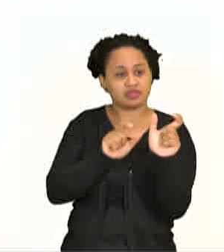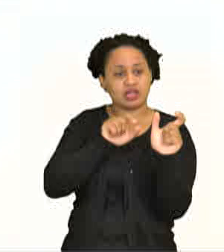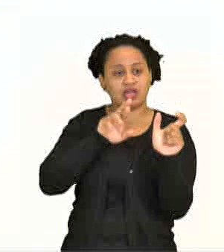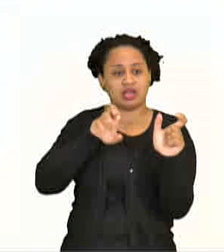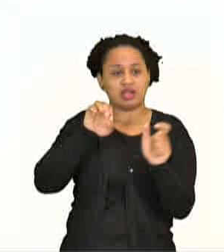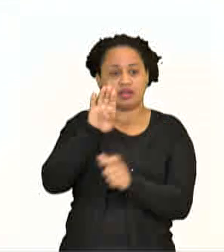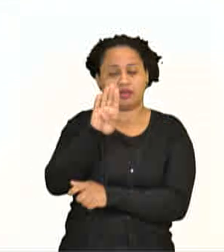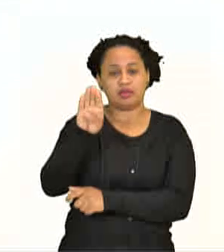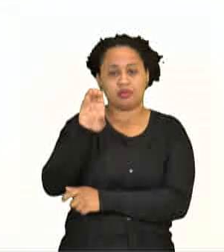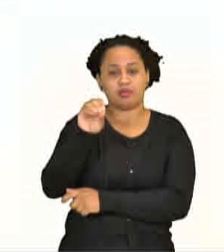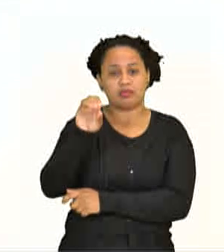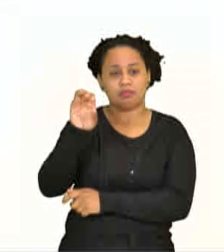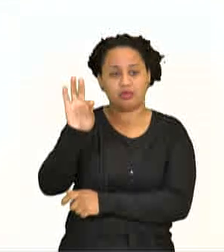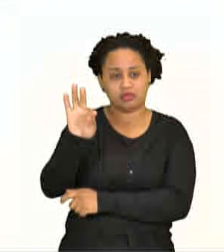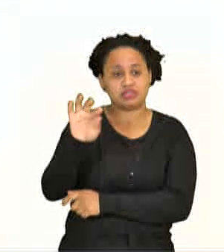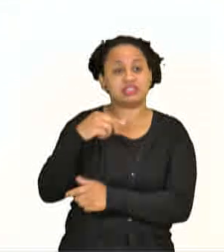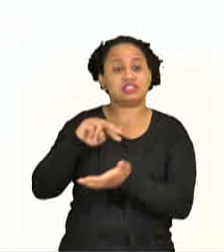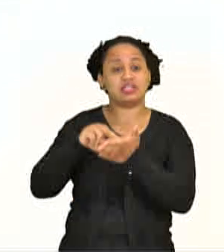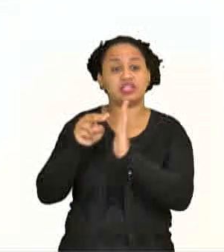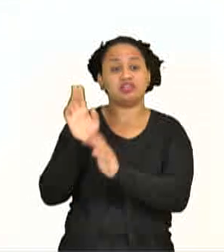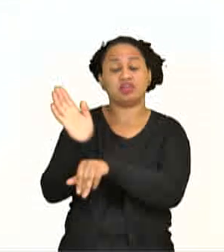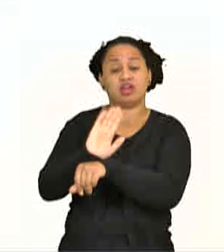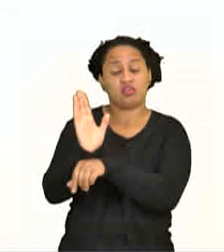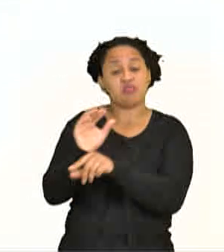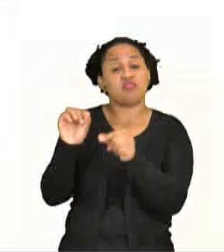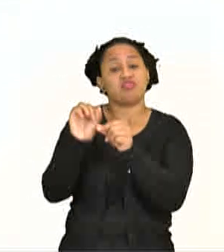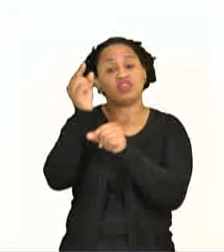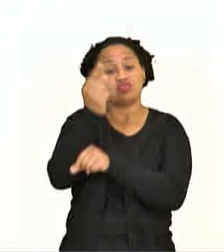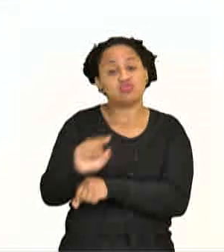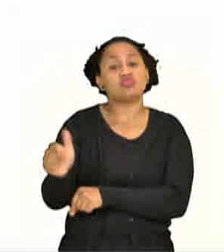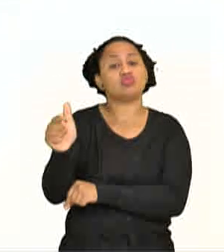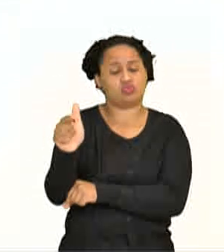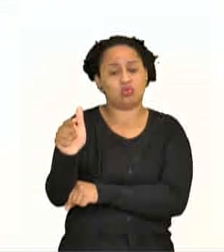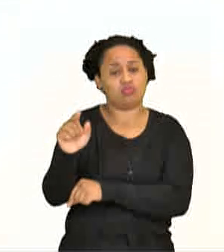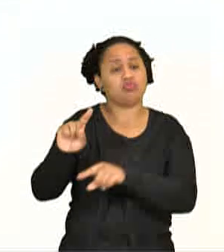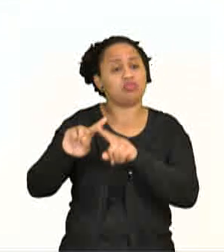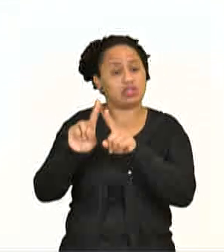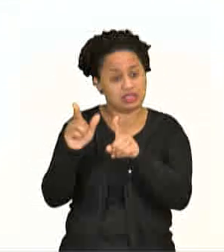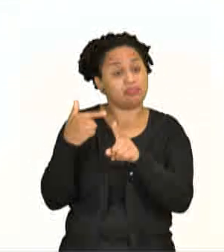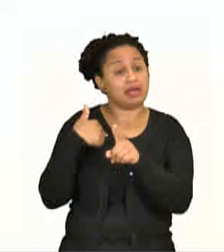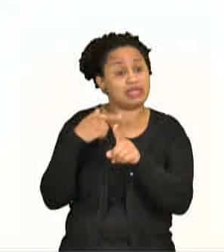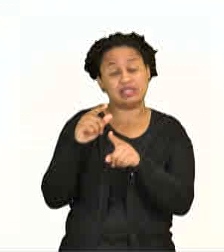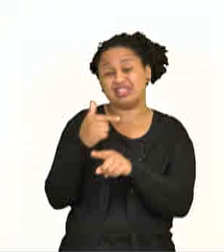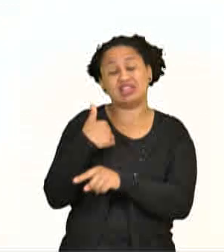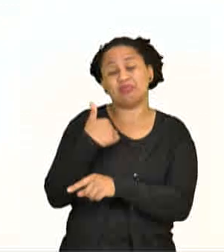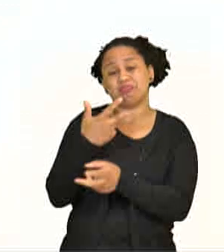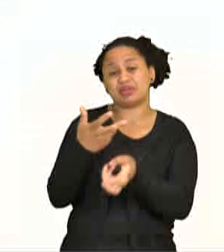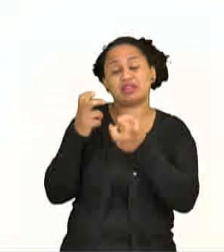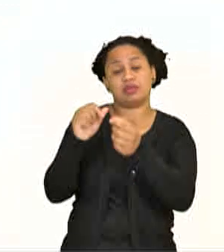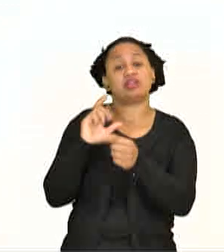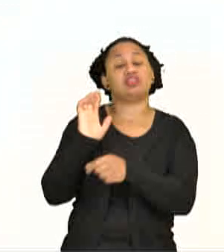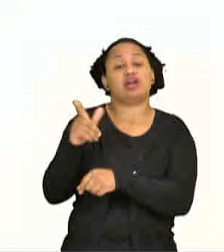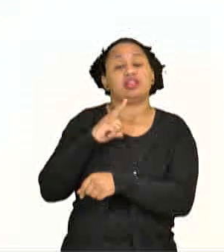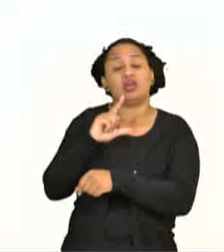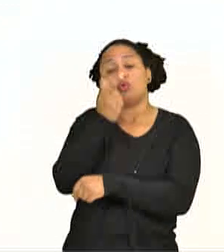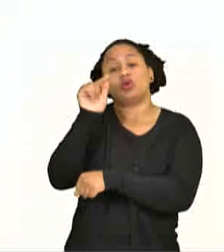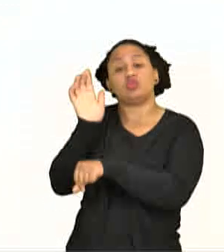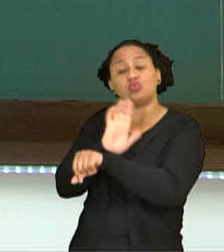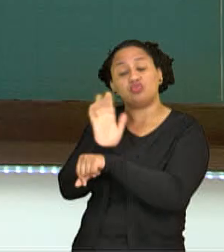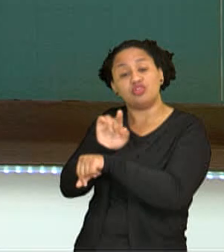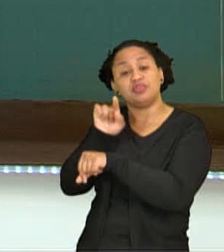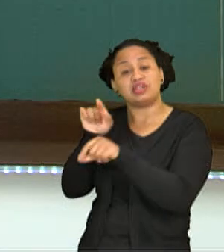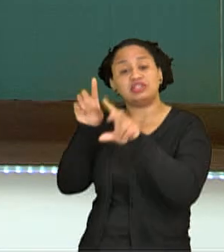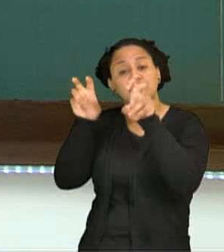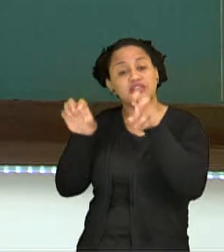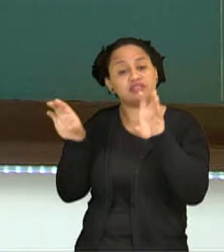quando o filme ele é refeito, sem levar em consideração que já existe outro filme sobre o mesmo tema. Então,